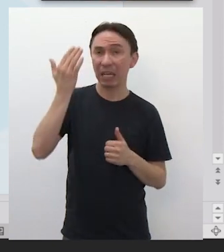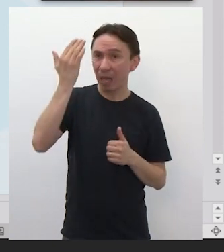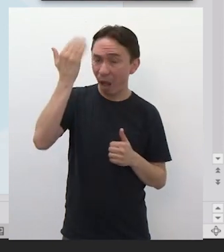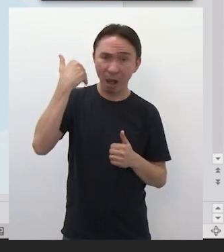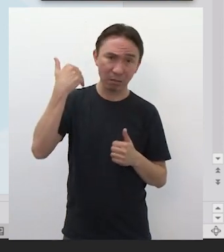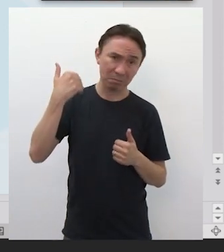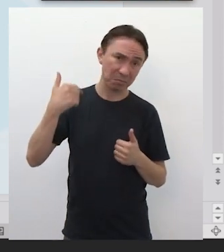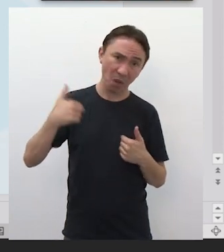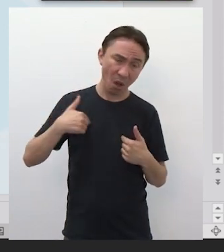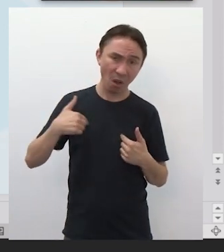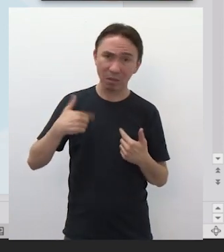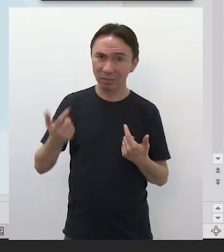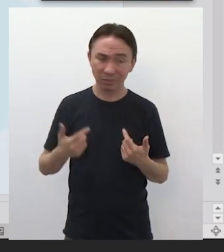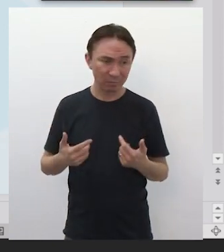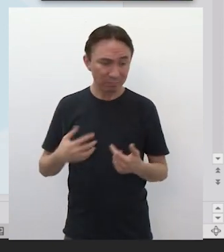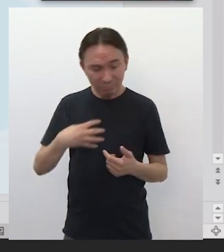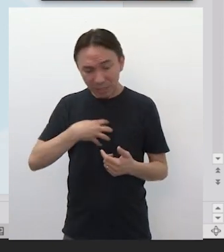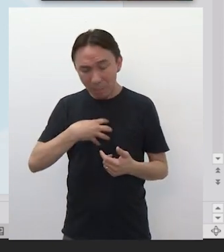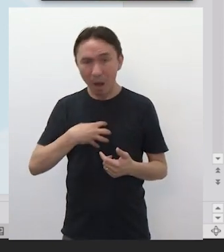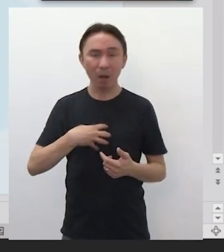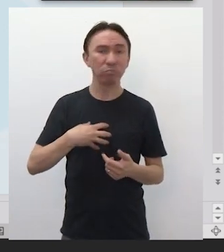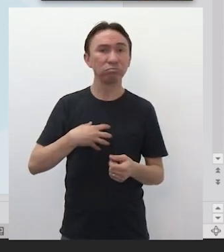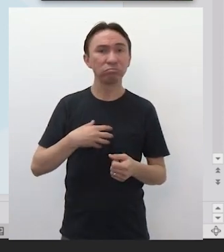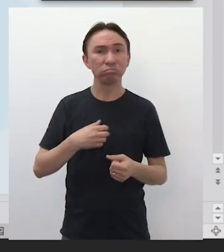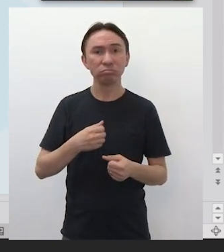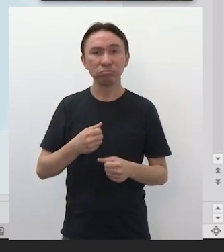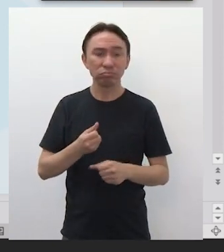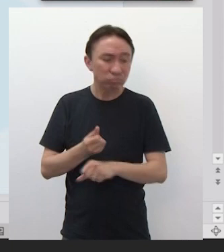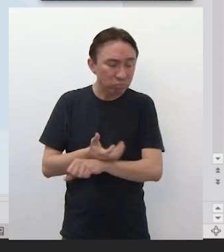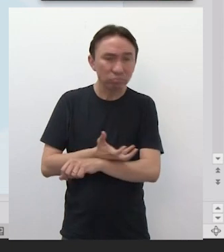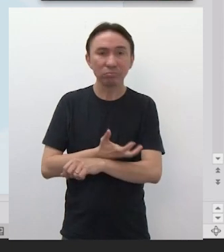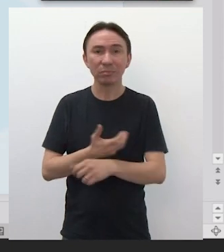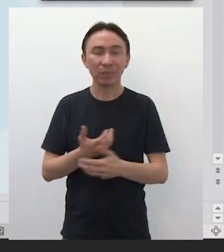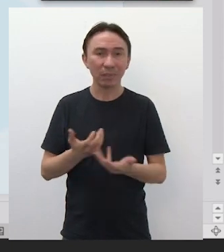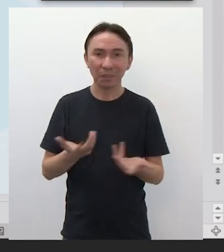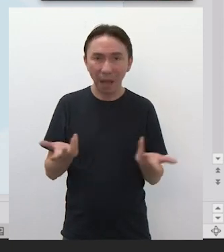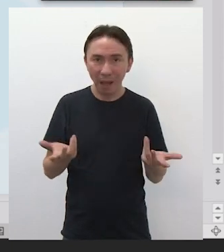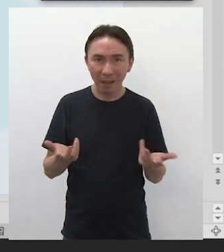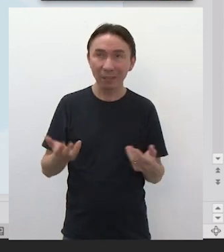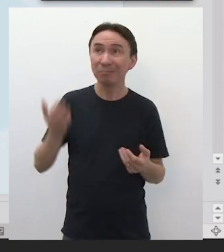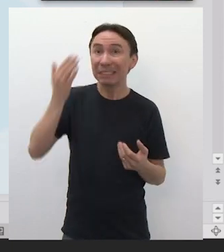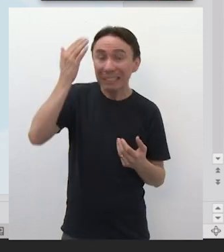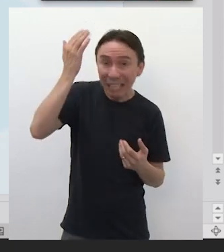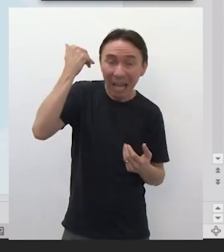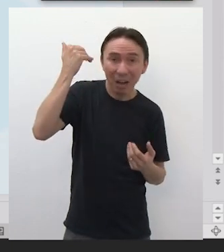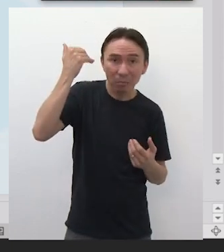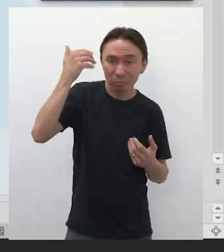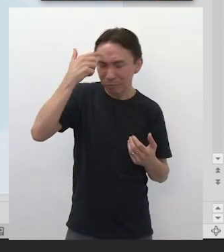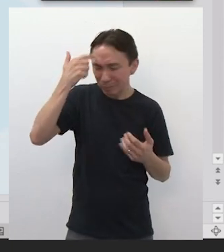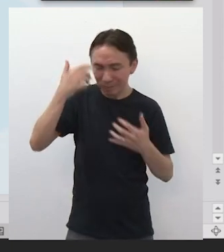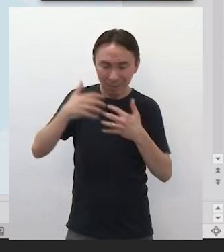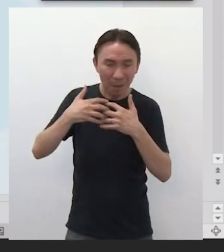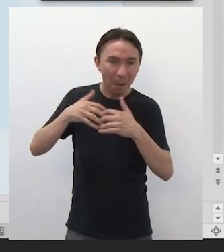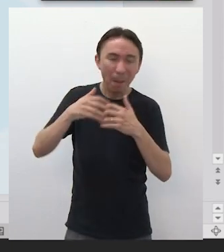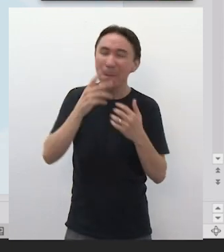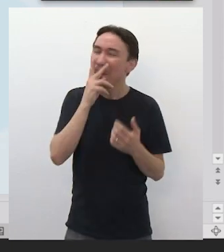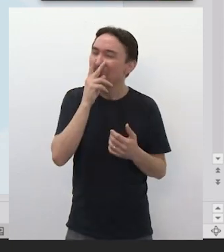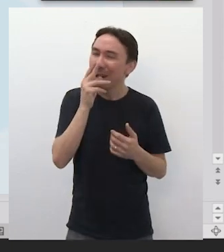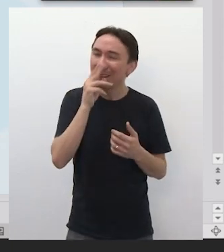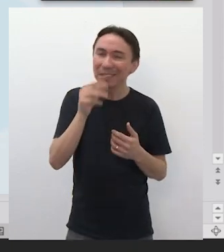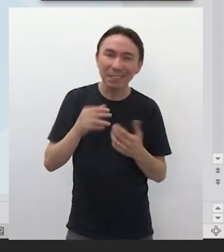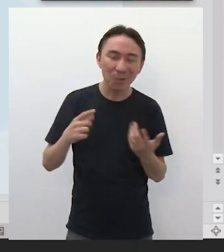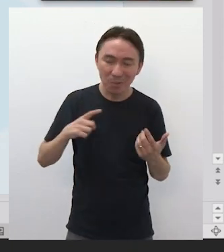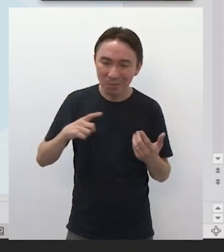das nossas emoções, que é o sistema de recompensa do nosso cérebro. Então, essa motivação